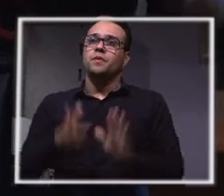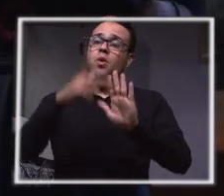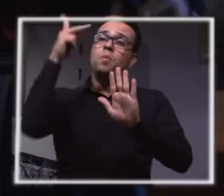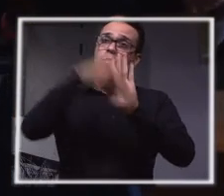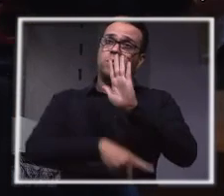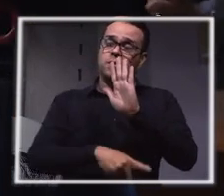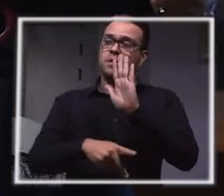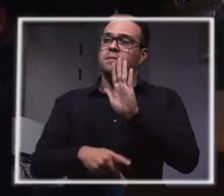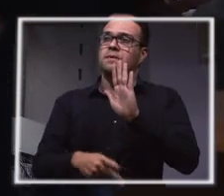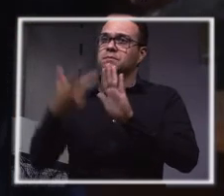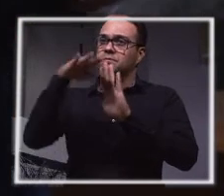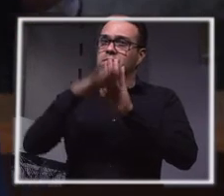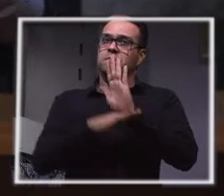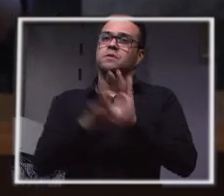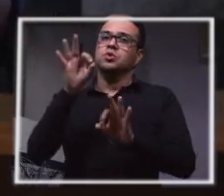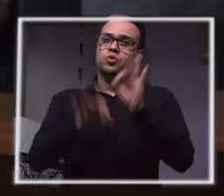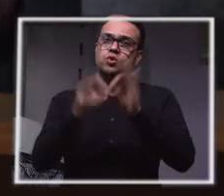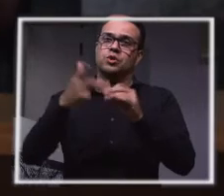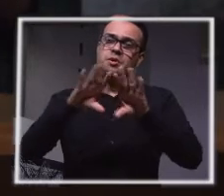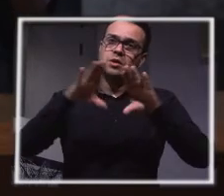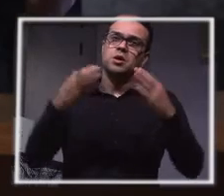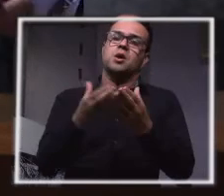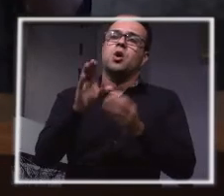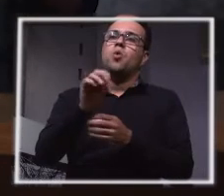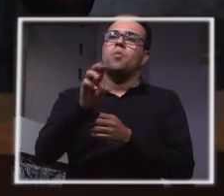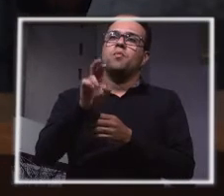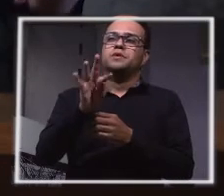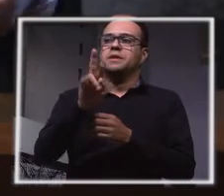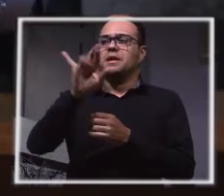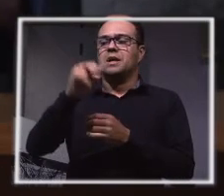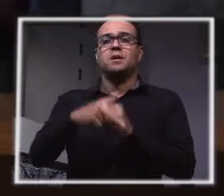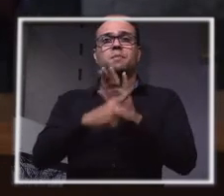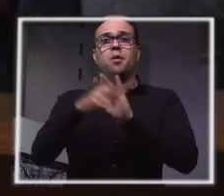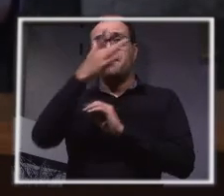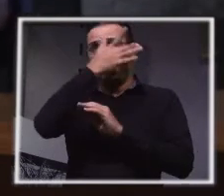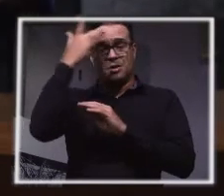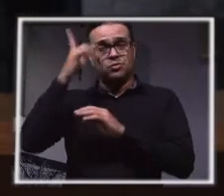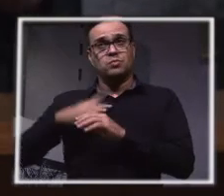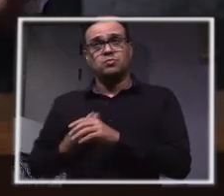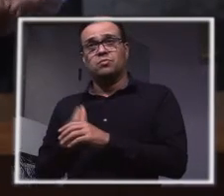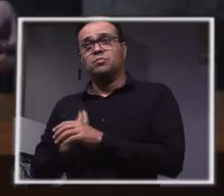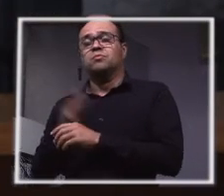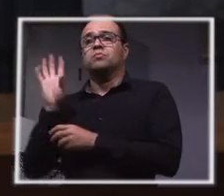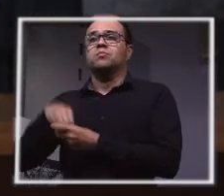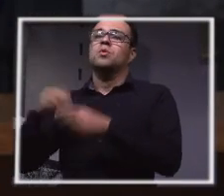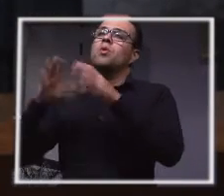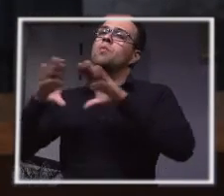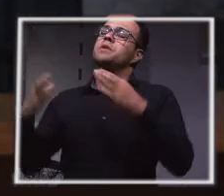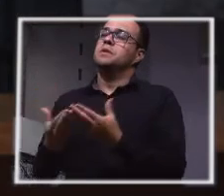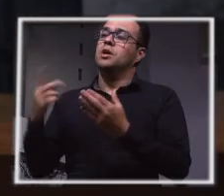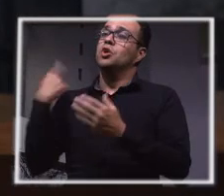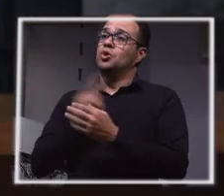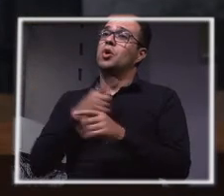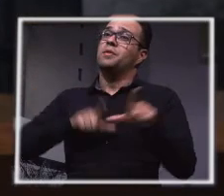Justiça Comunitária são desempenhadas pelos próprios integrantes da comunidade ou das comunidades onde